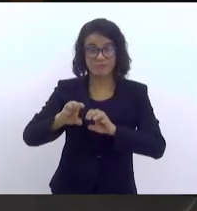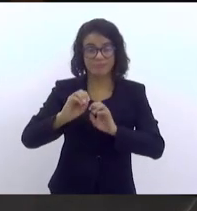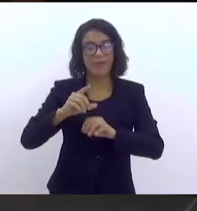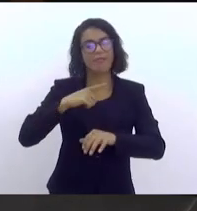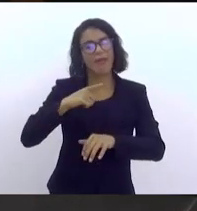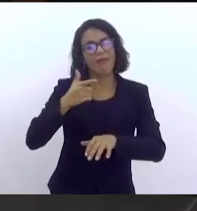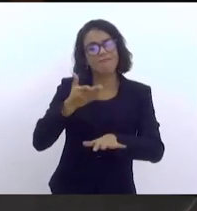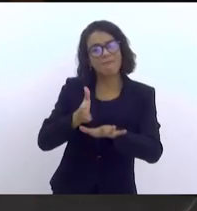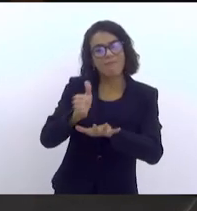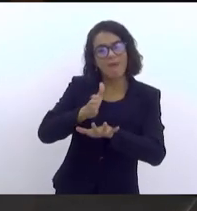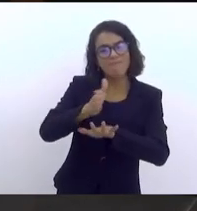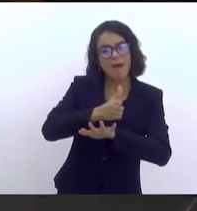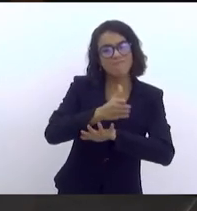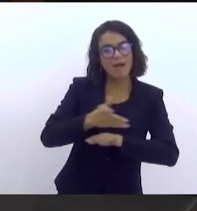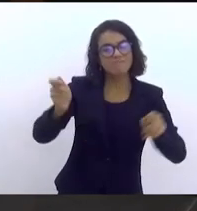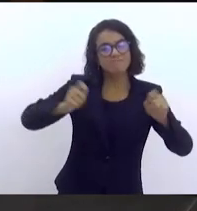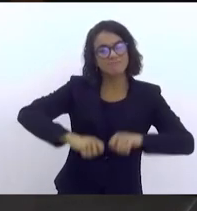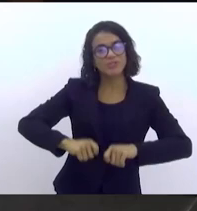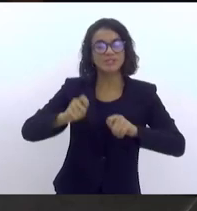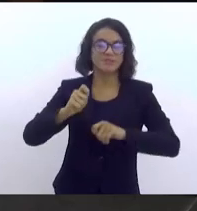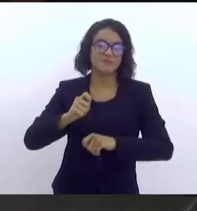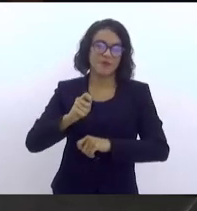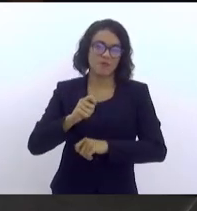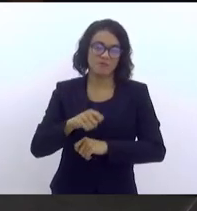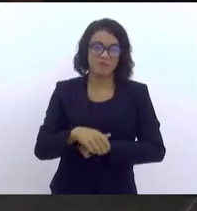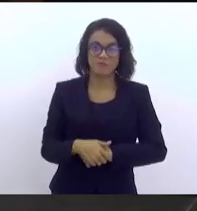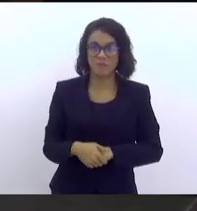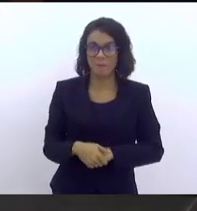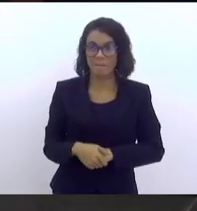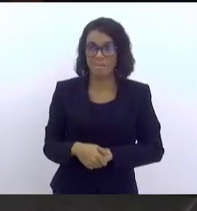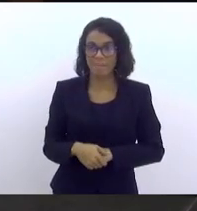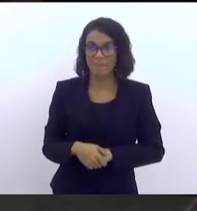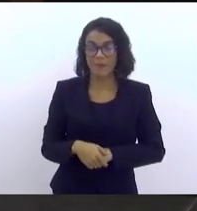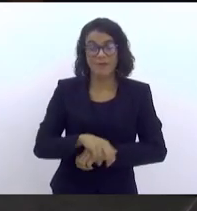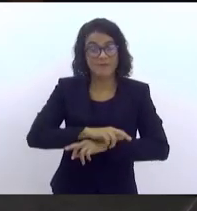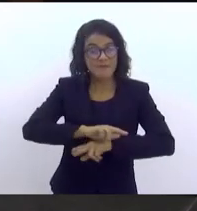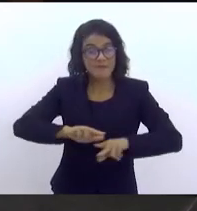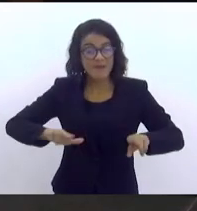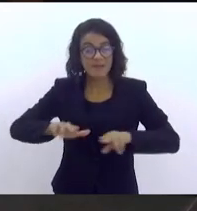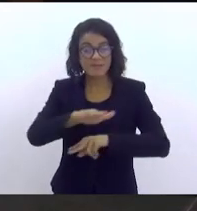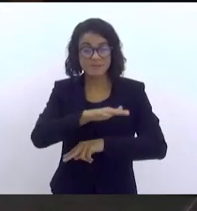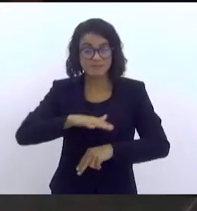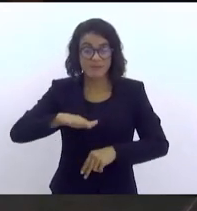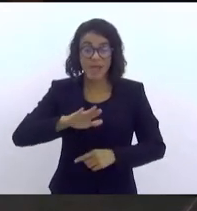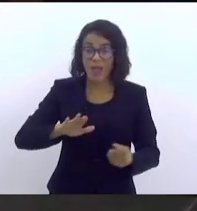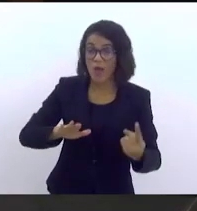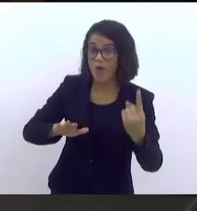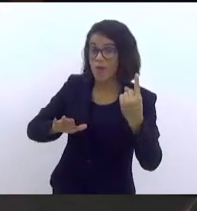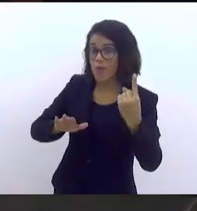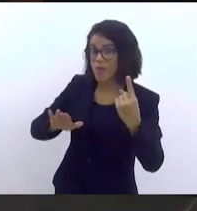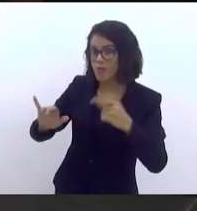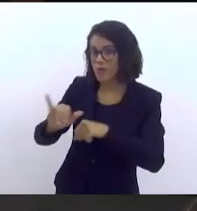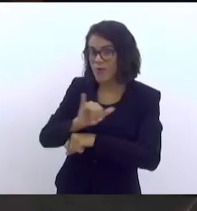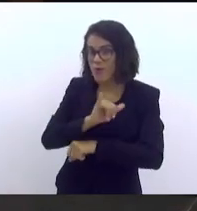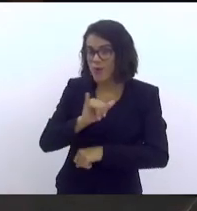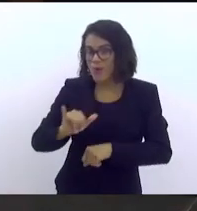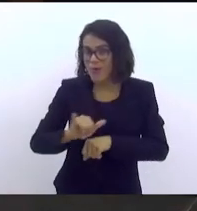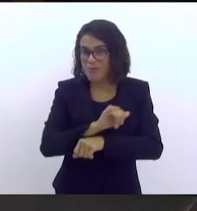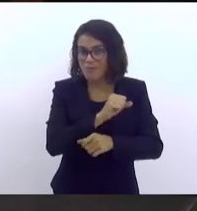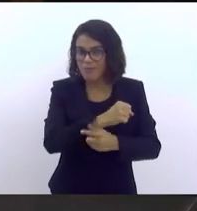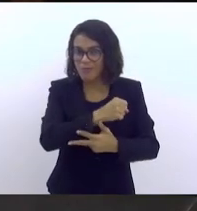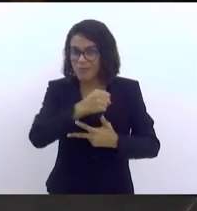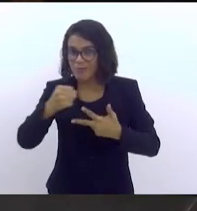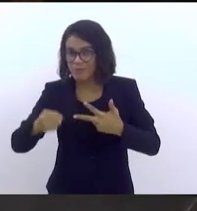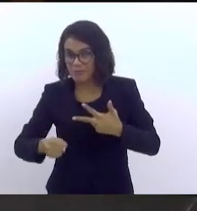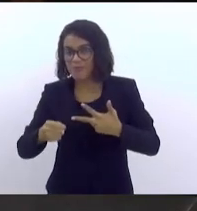direitos se tornam possíveis e muitas vezes ela é o único equipamento do poder público